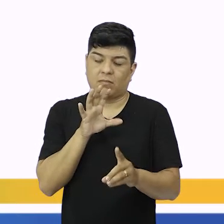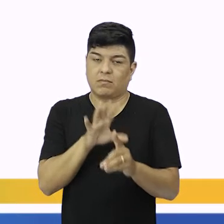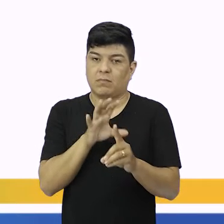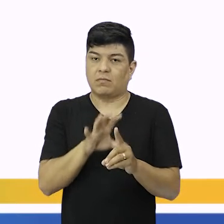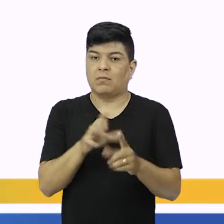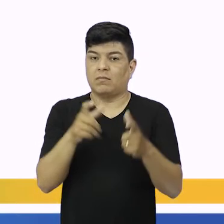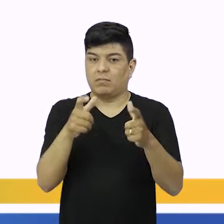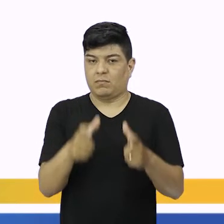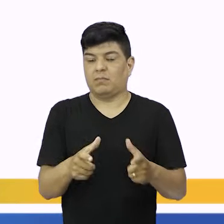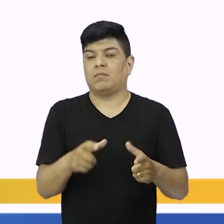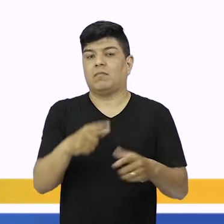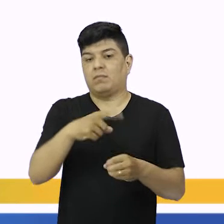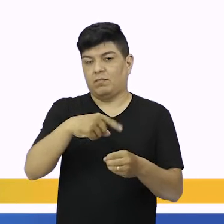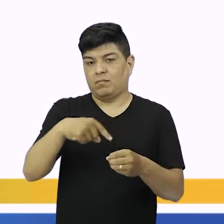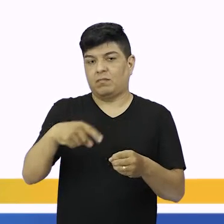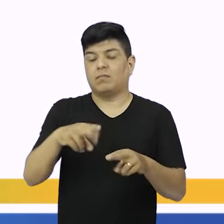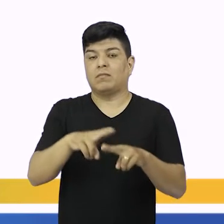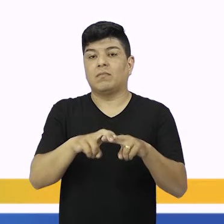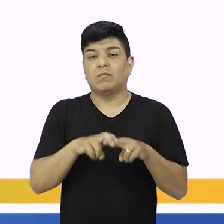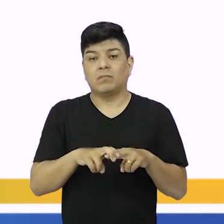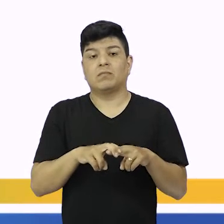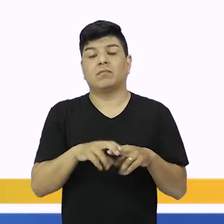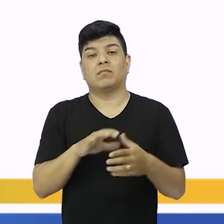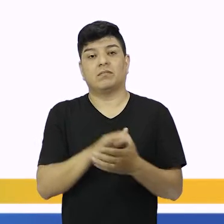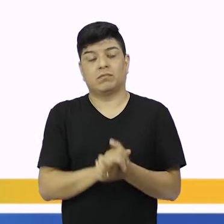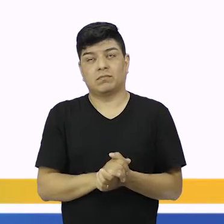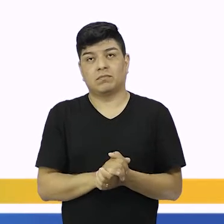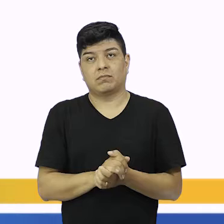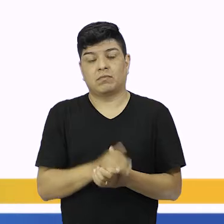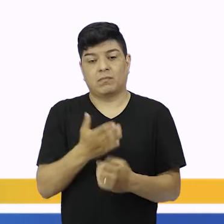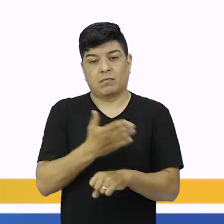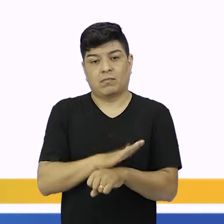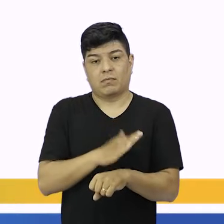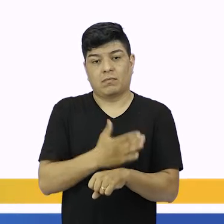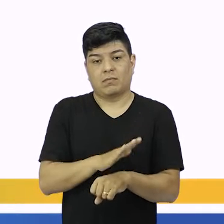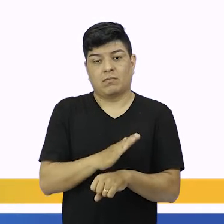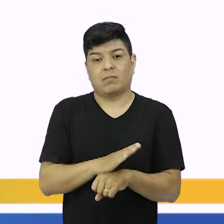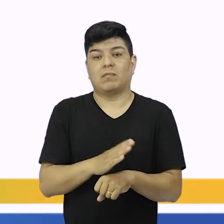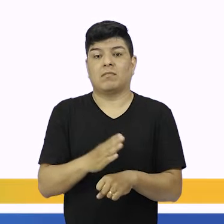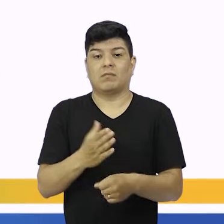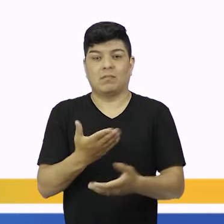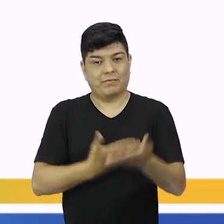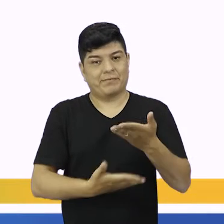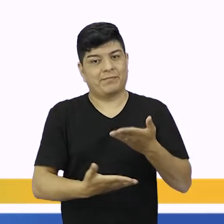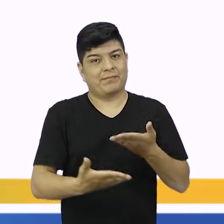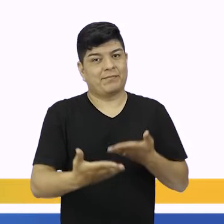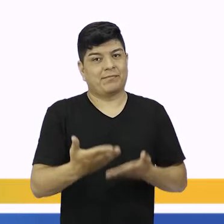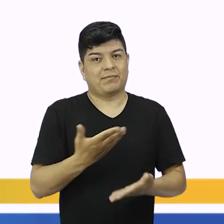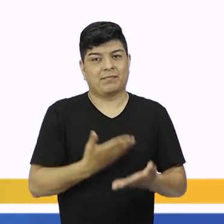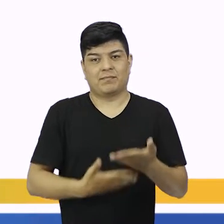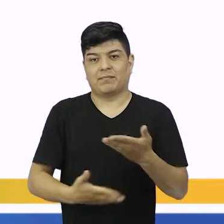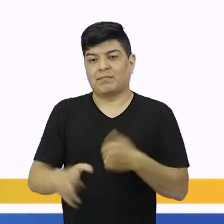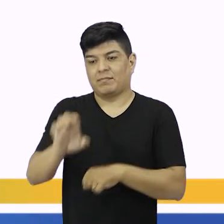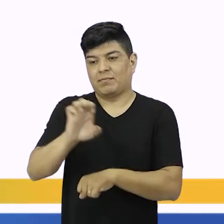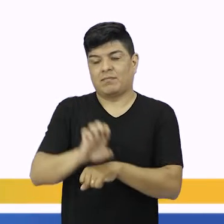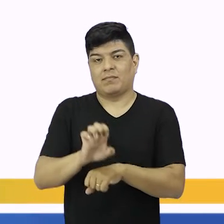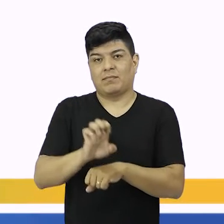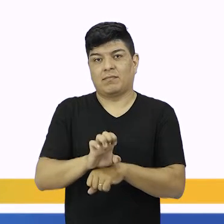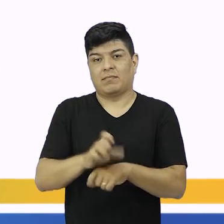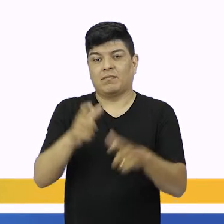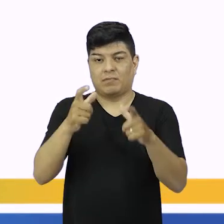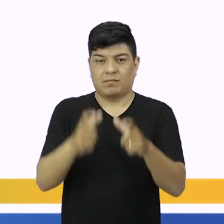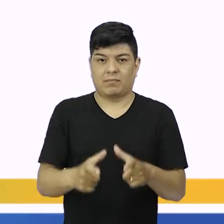seus correligionários. Era, então, né, a prática do clientelismo elevada ao nível estadual. Então, a gente tem